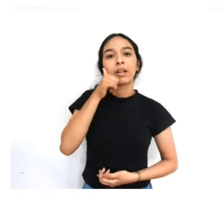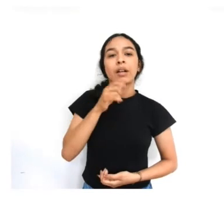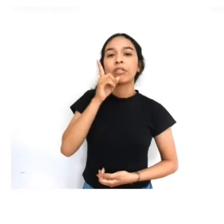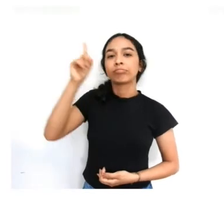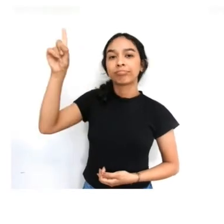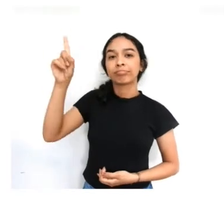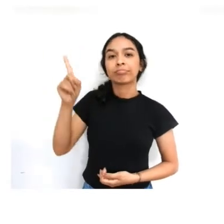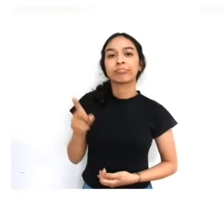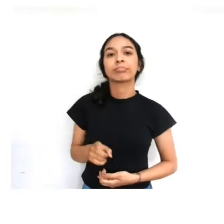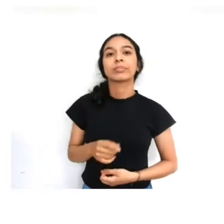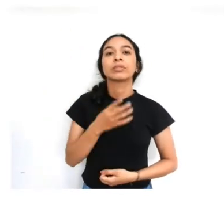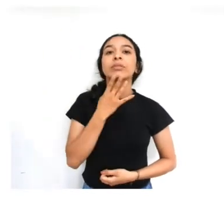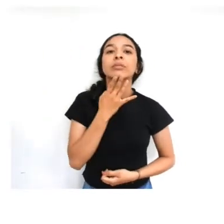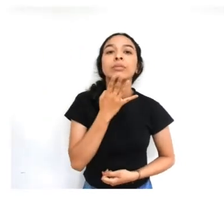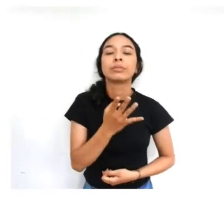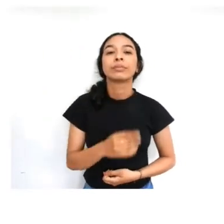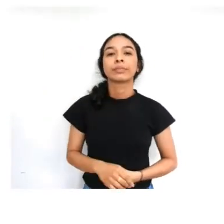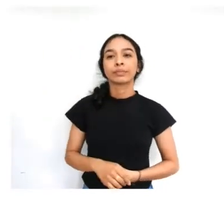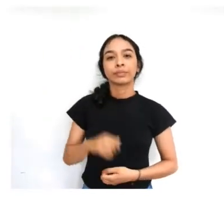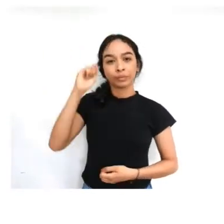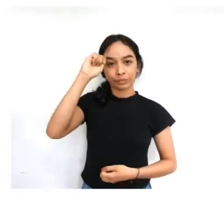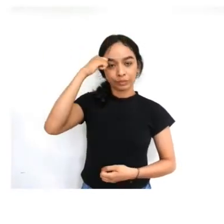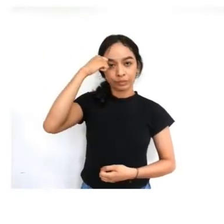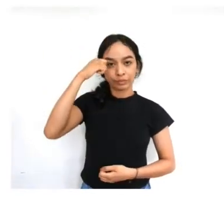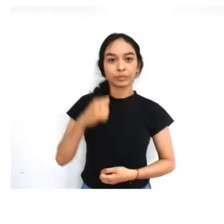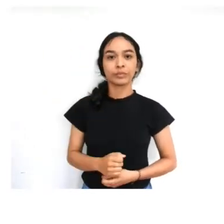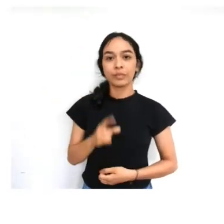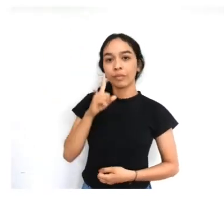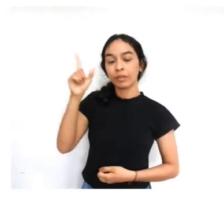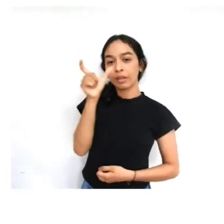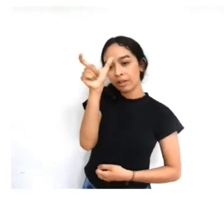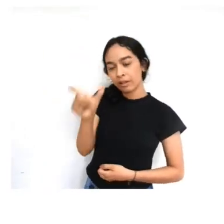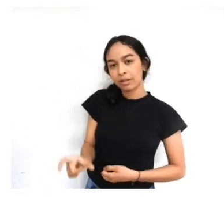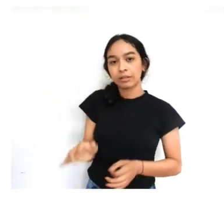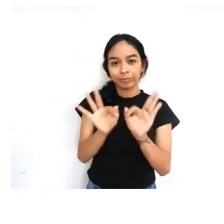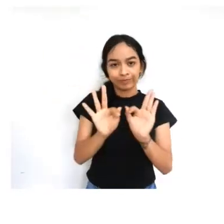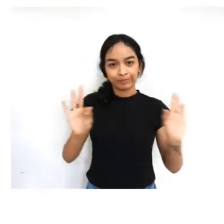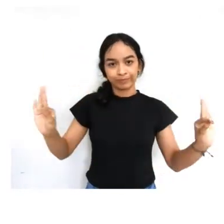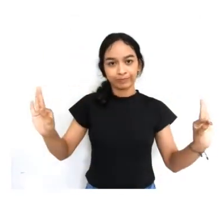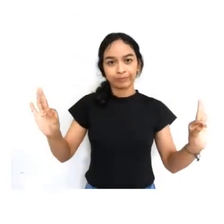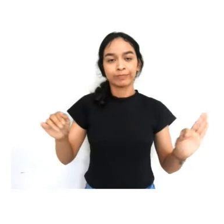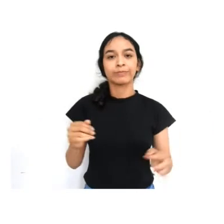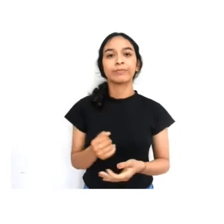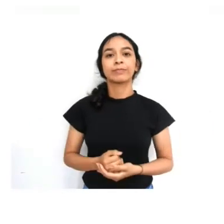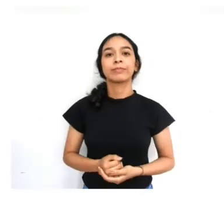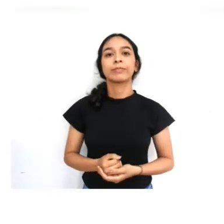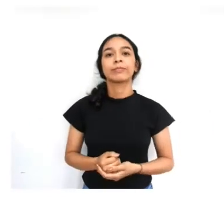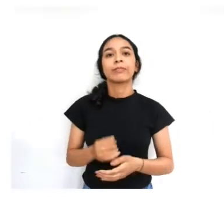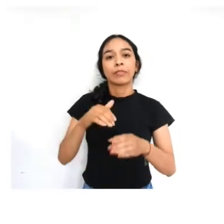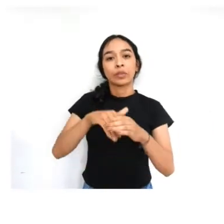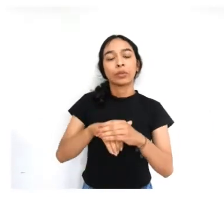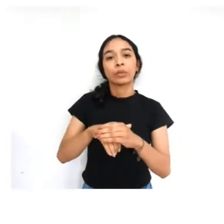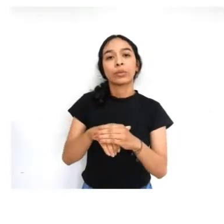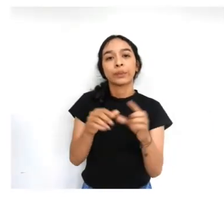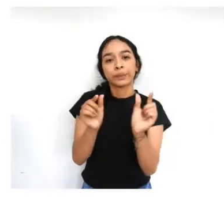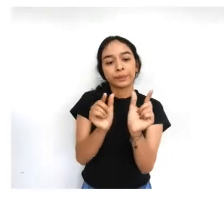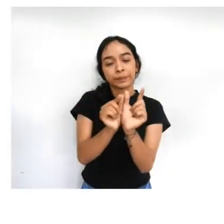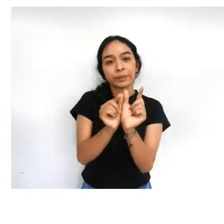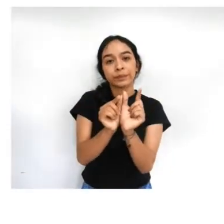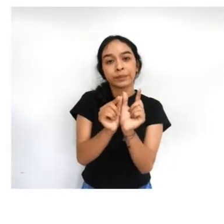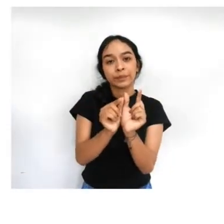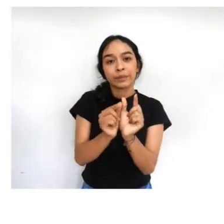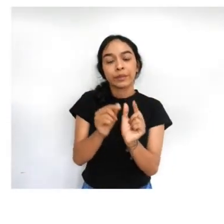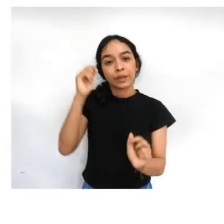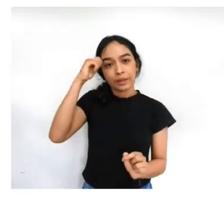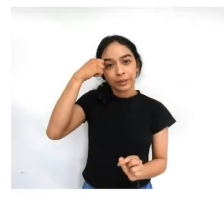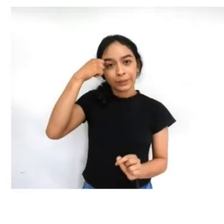em preto, esse é o sujeito da oração. Coloquei a desinência, no caso, aqui em negrito, a desinência